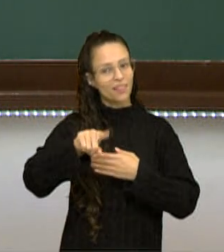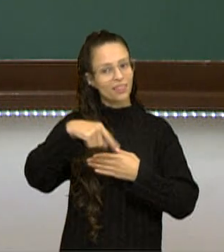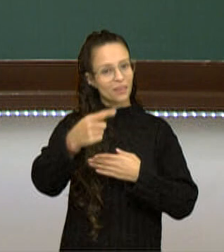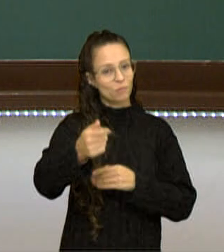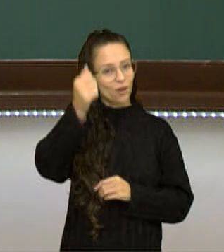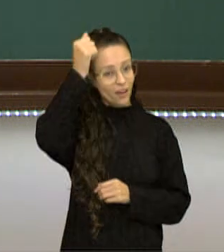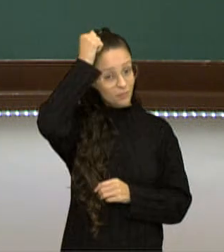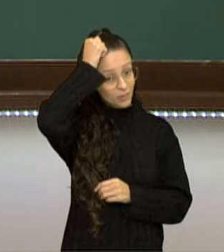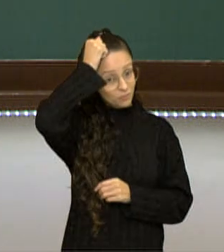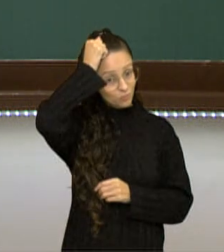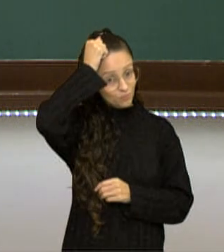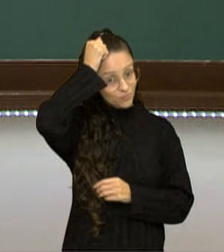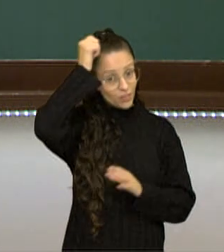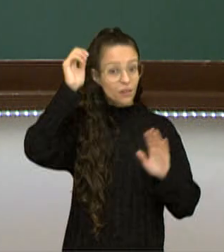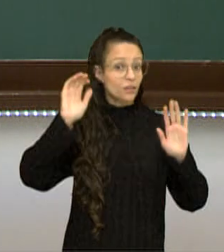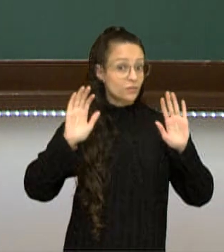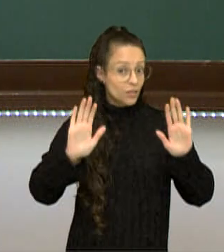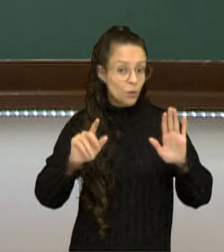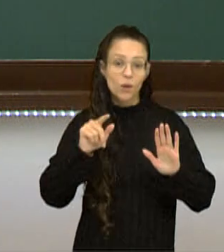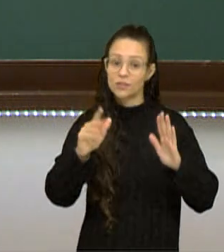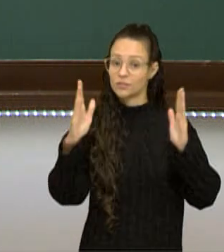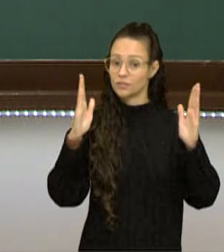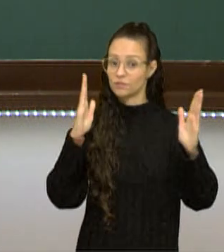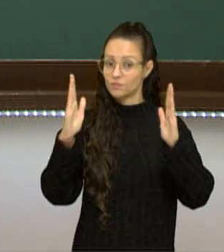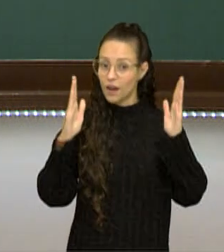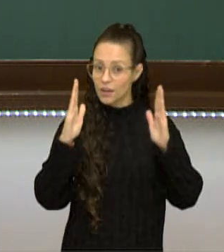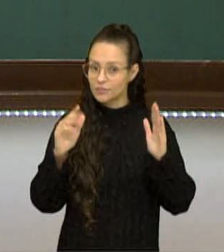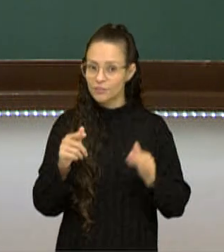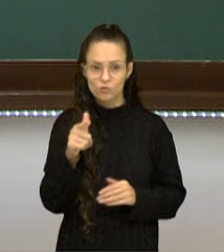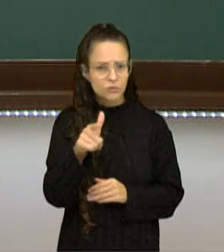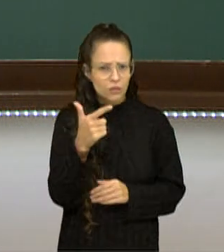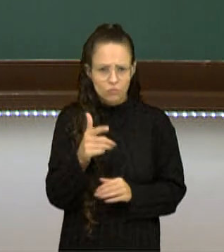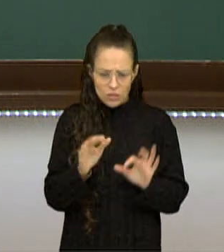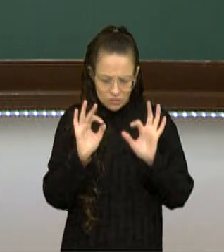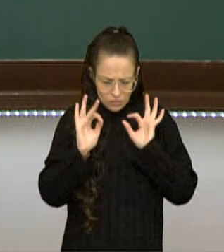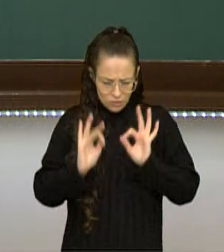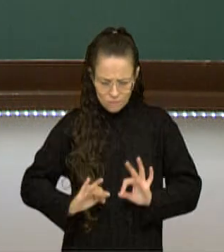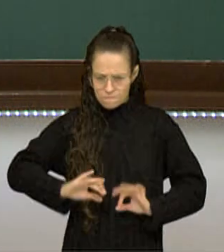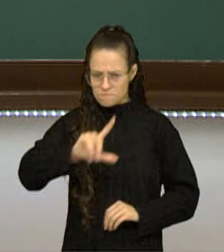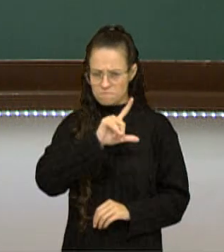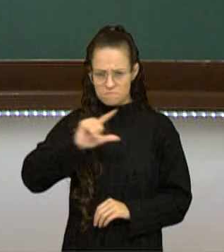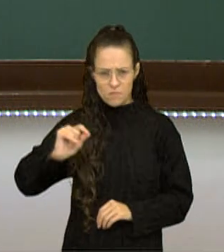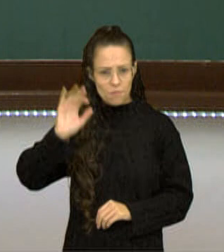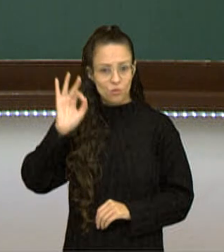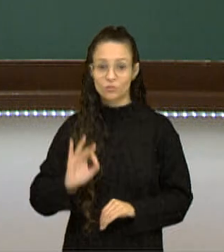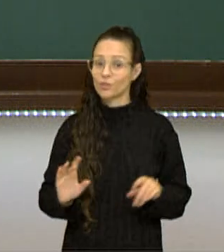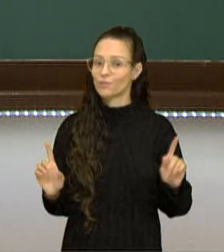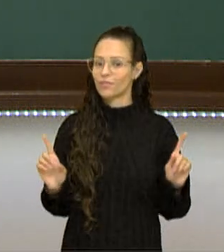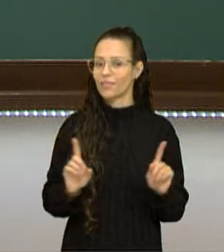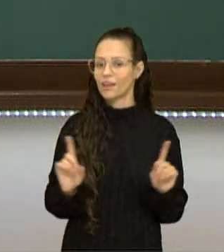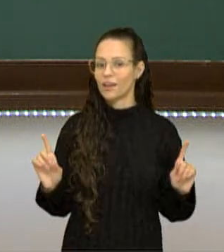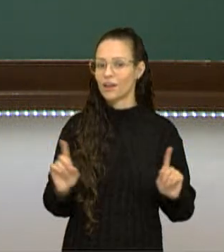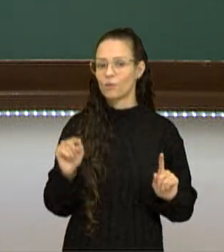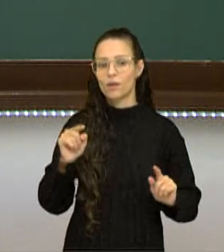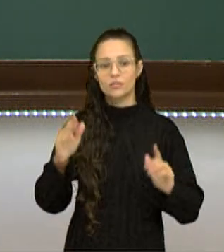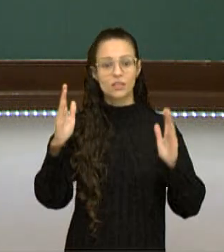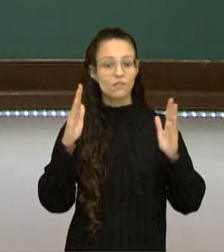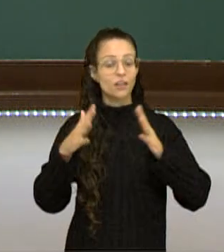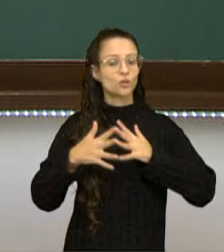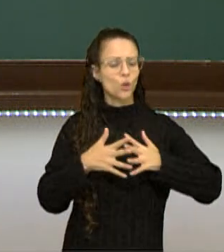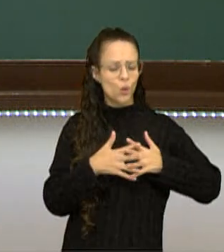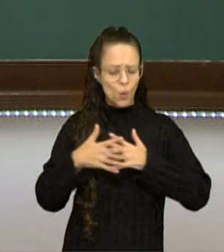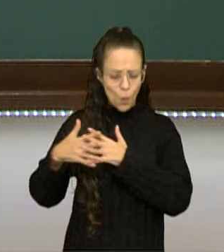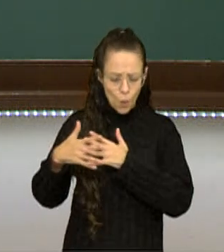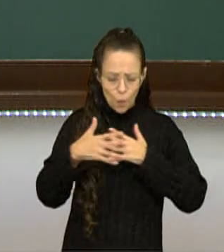para o resto da vida. Então, é uma fase que você não tem certeza absoluta do que você quer. É uma fase de conflitos